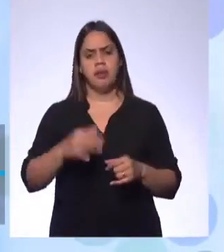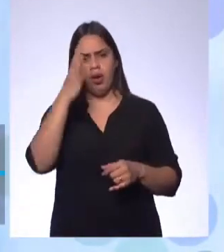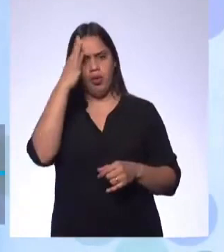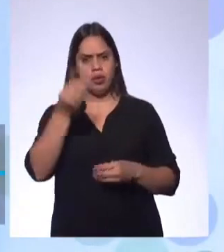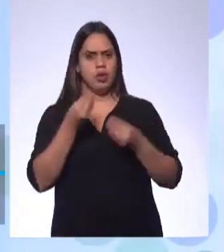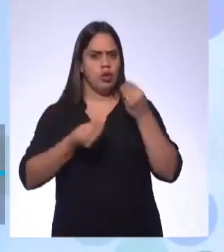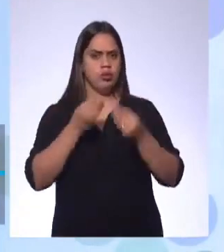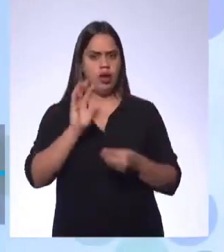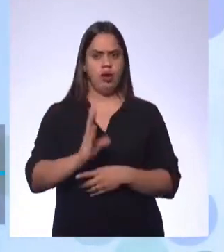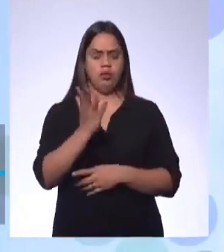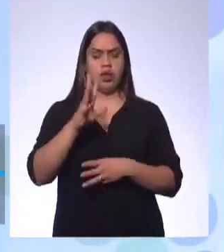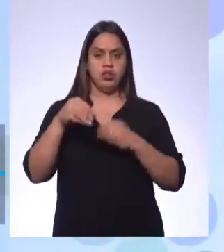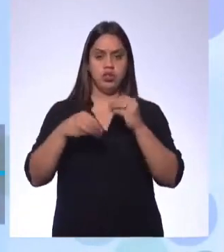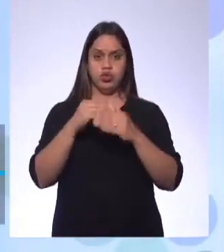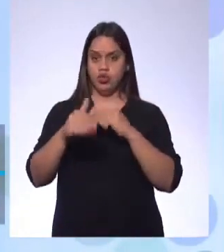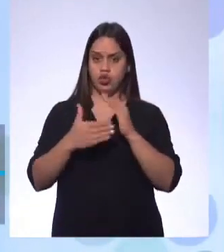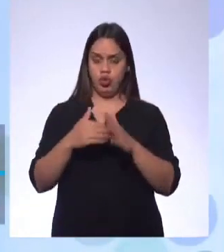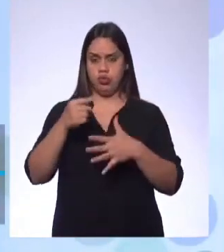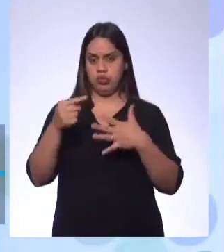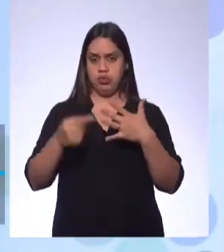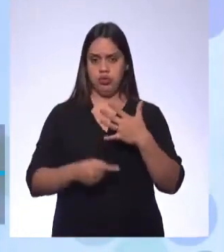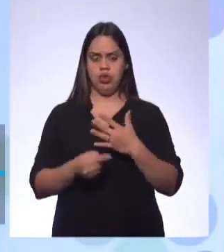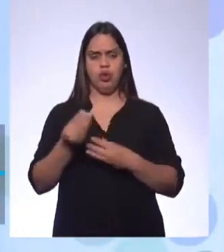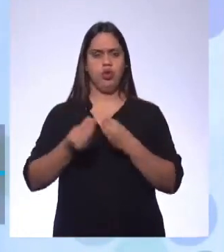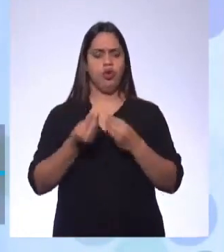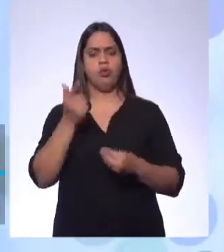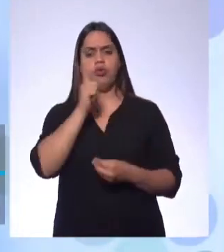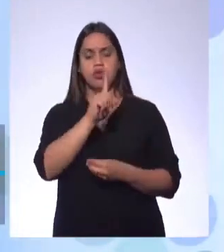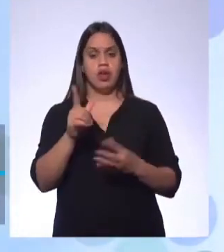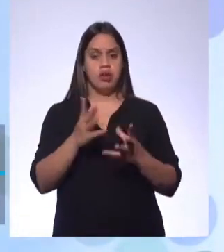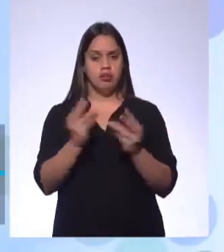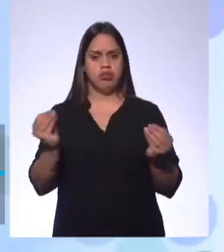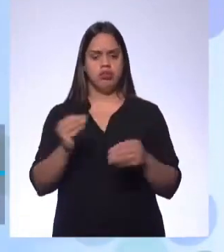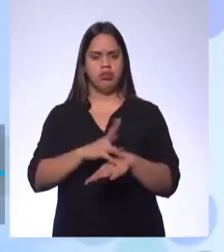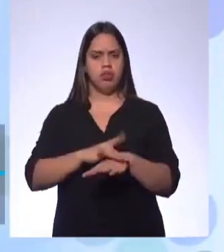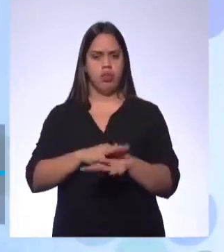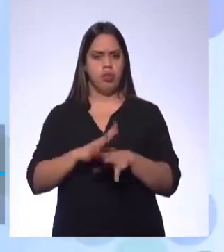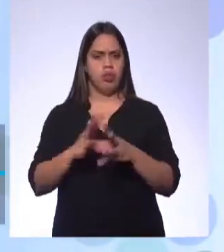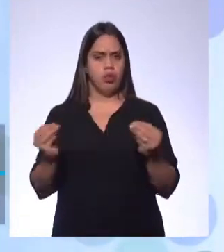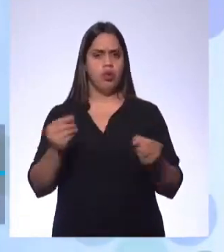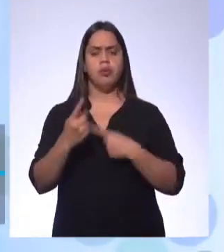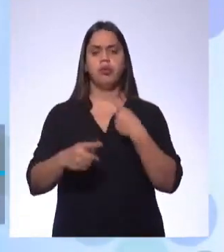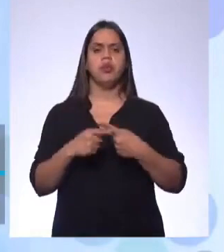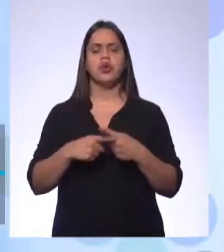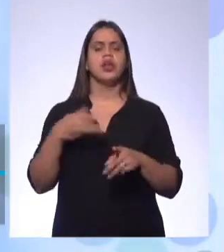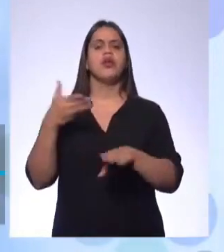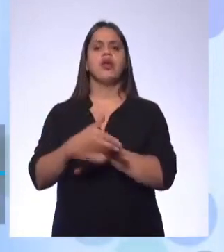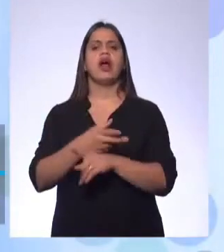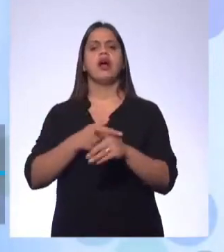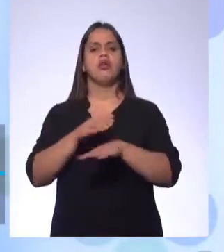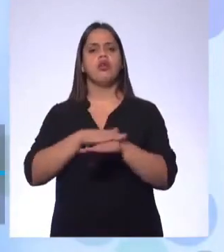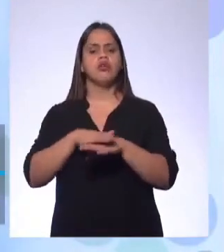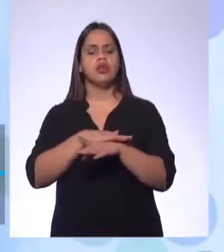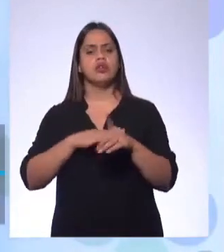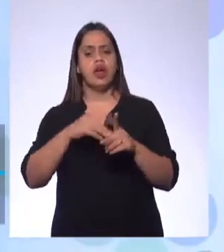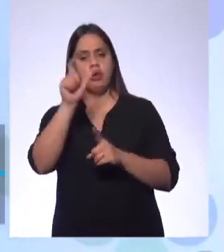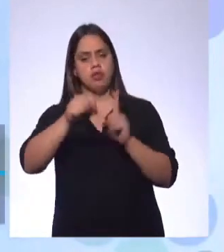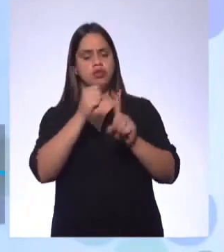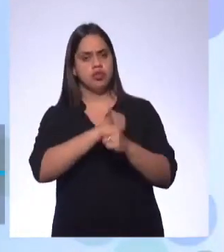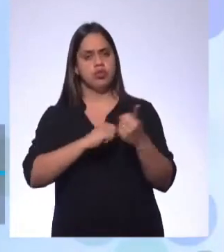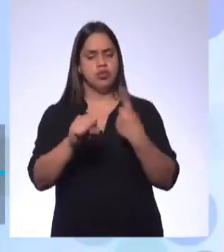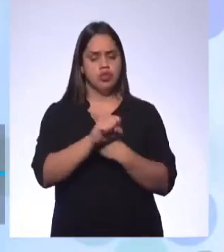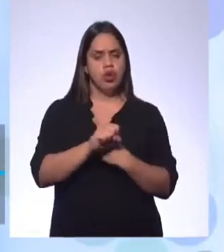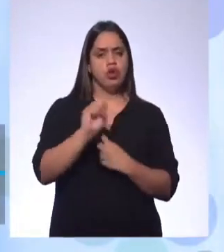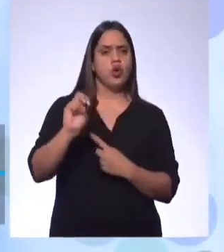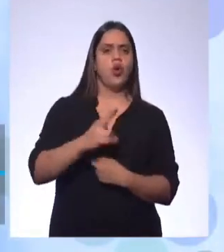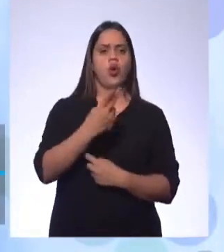os elementos, né, como a gente consegue sanar uma doença, porque nós não vamos escutar um sociólogo, um historiador, para